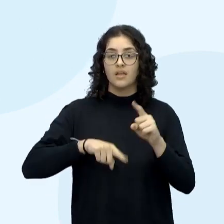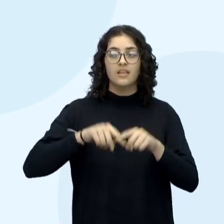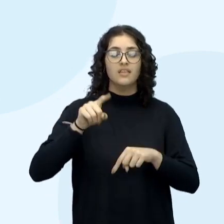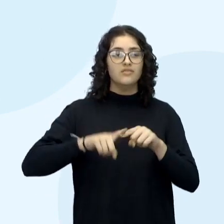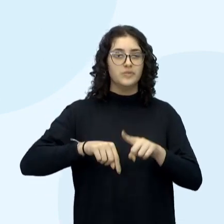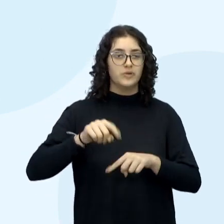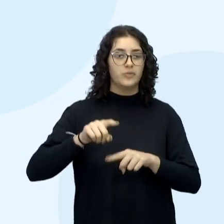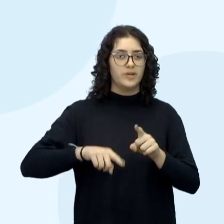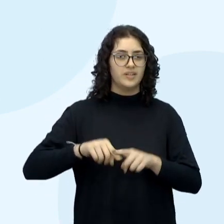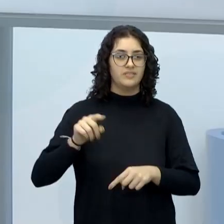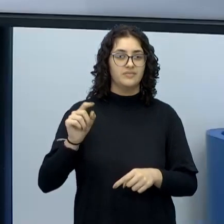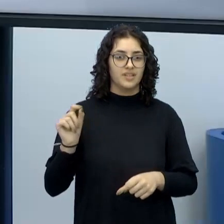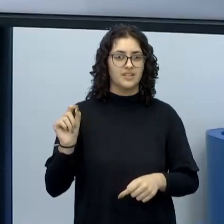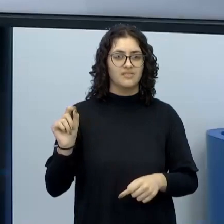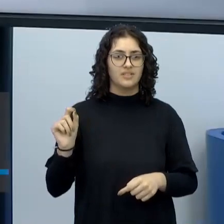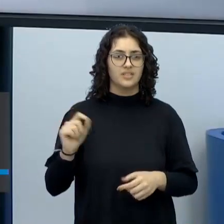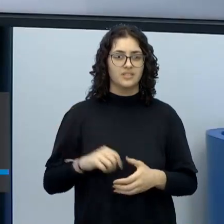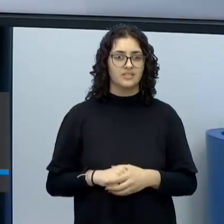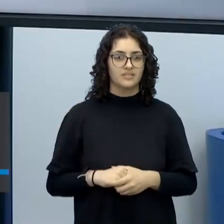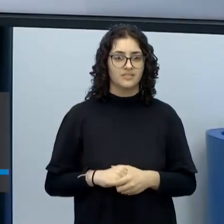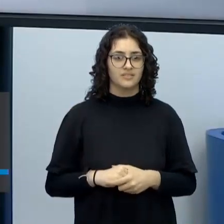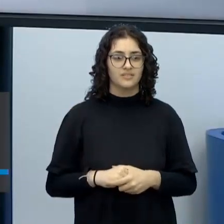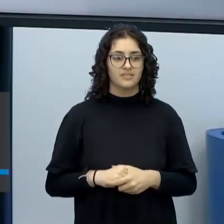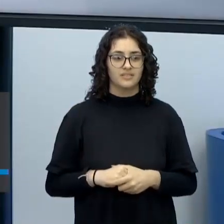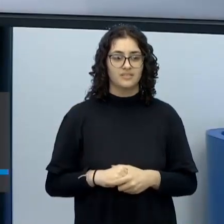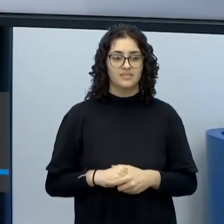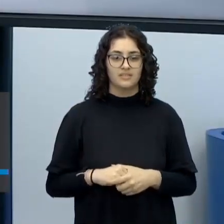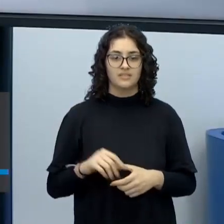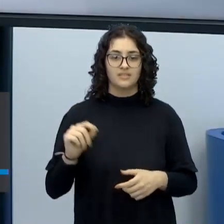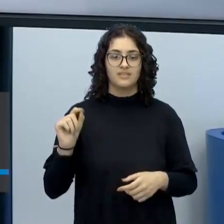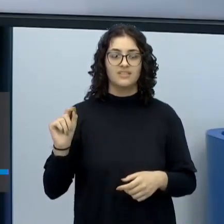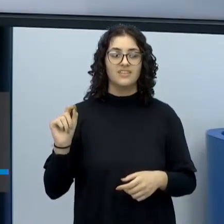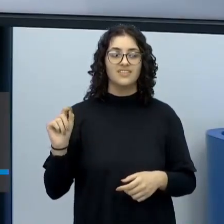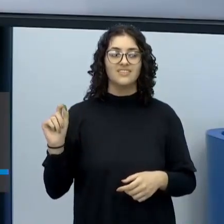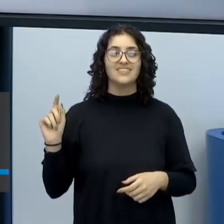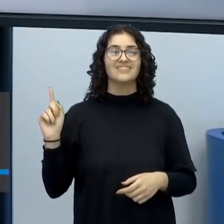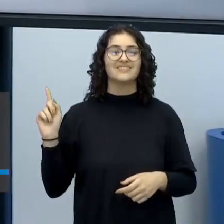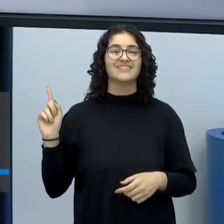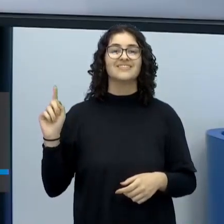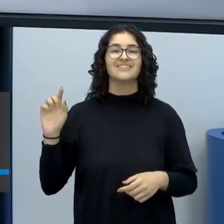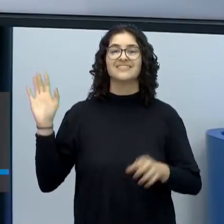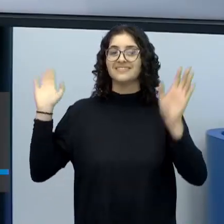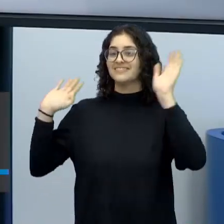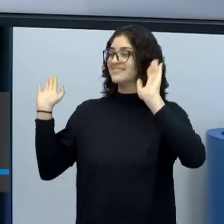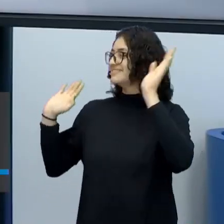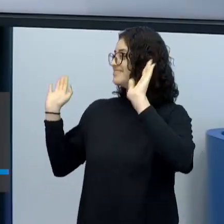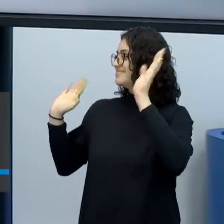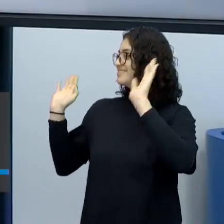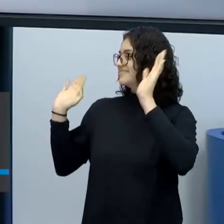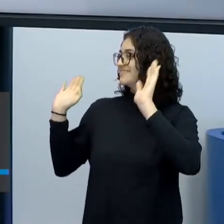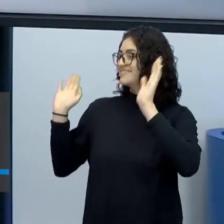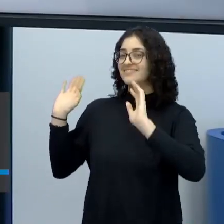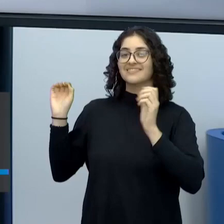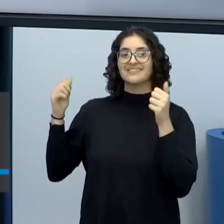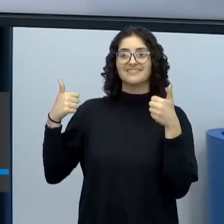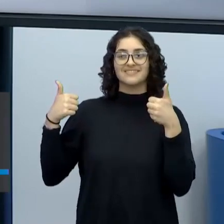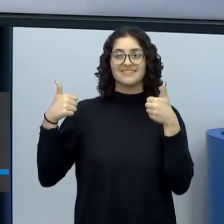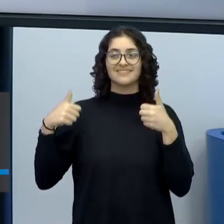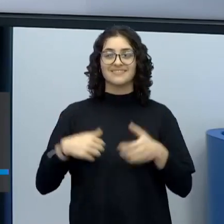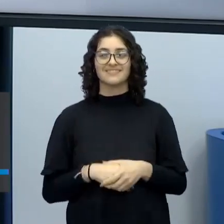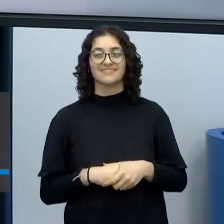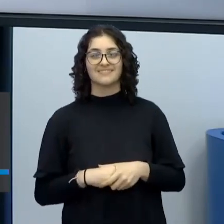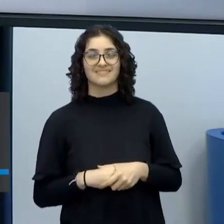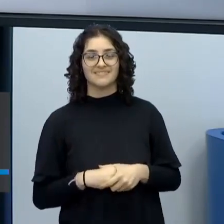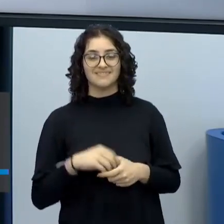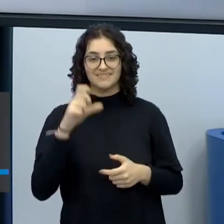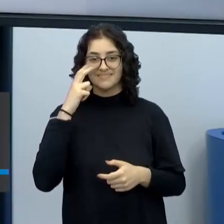e práticas. E você já até me deu um sinalzinho aqui dizendo, não esqueça de falar com a Natália. Oi, Natália, tudo bem? Eu falei certinho